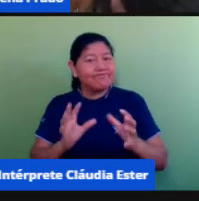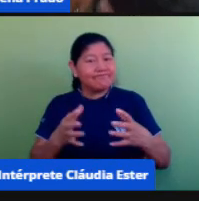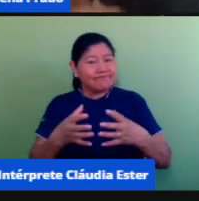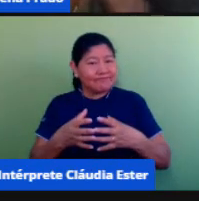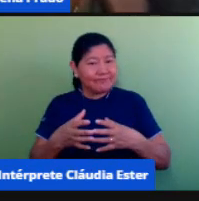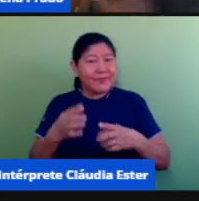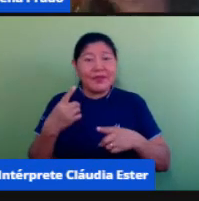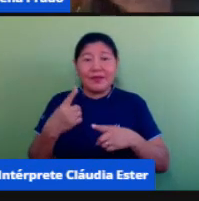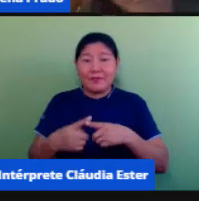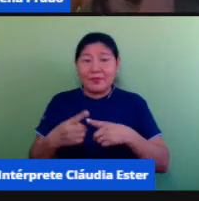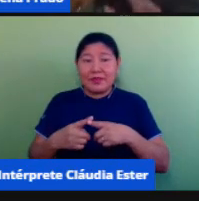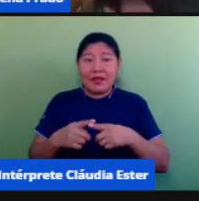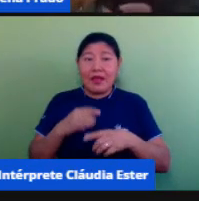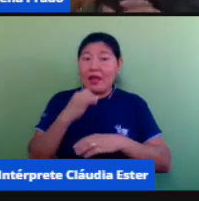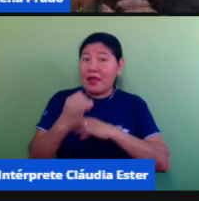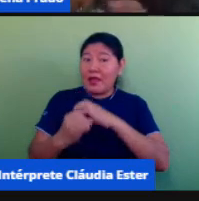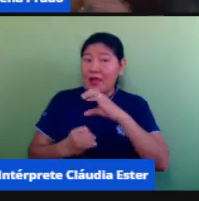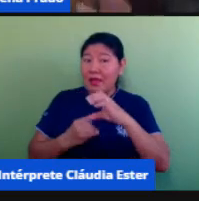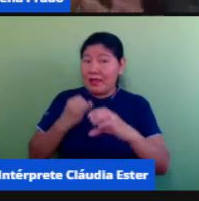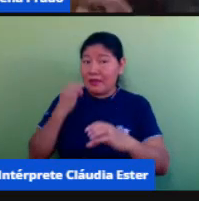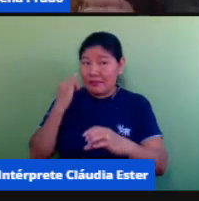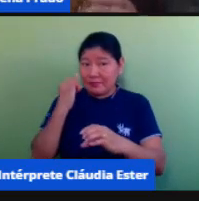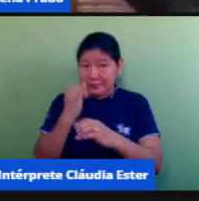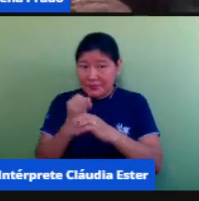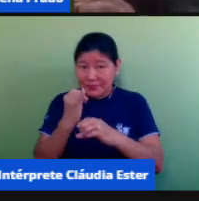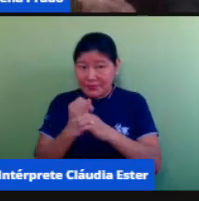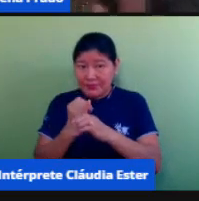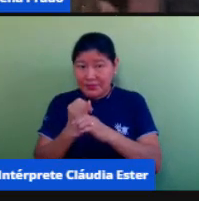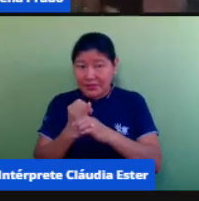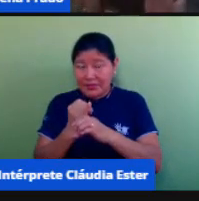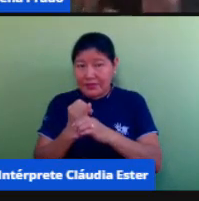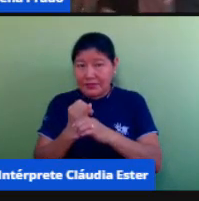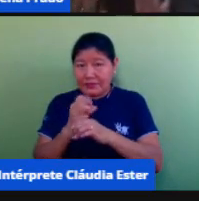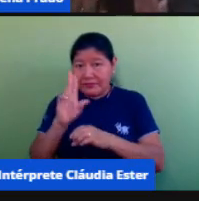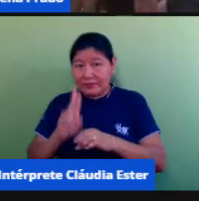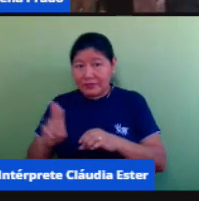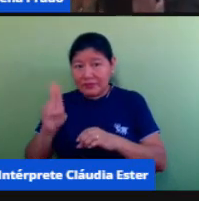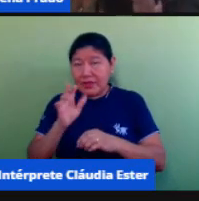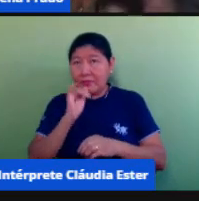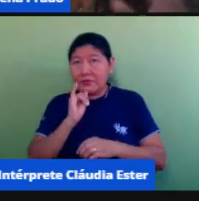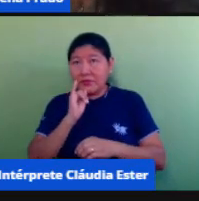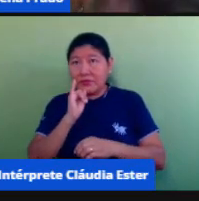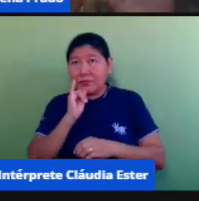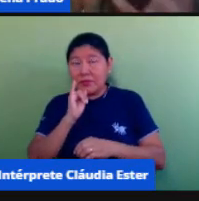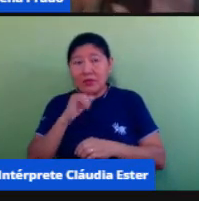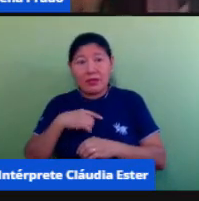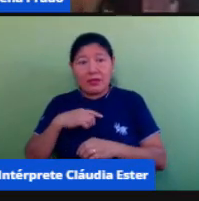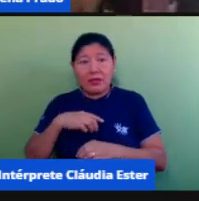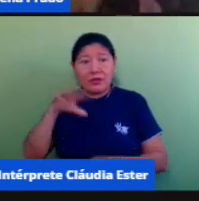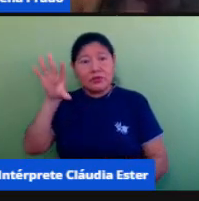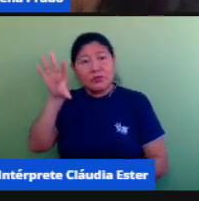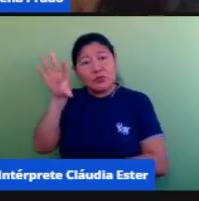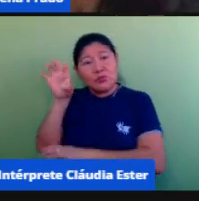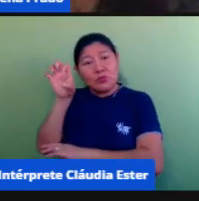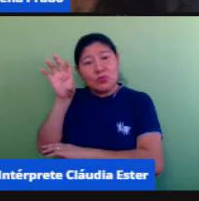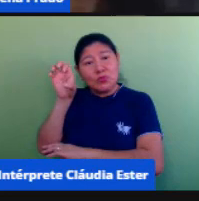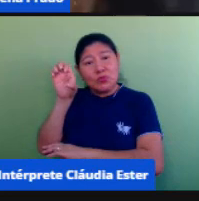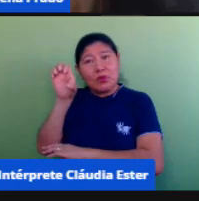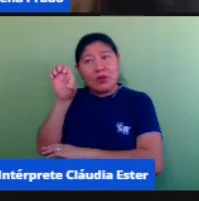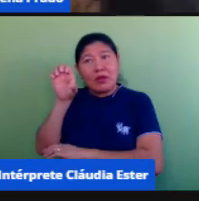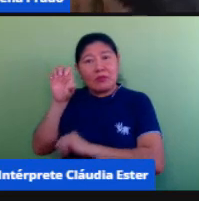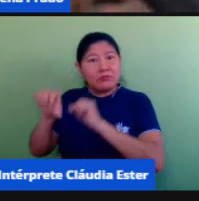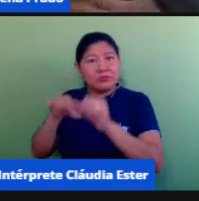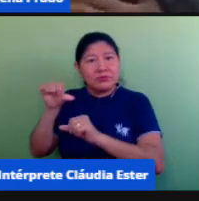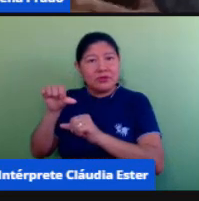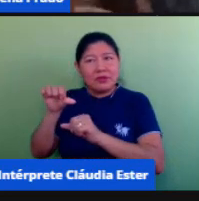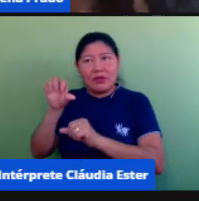internet que não é tão boa. O WhatsApp, dali a pouco, muda o vento lá na propriedade rural, chega a mensagem, né?